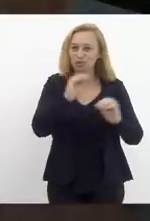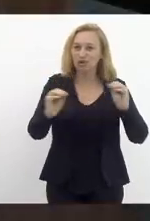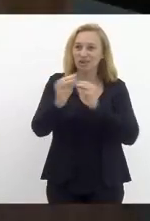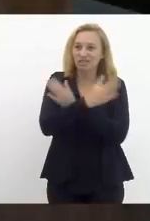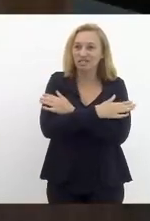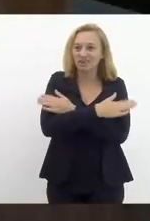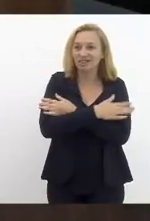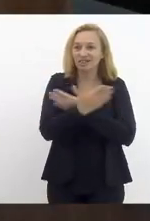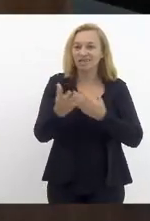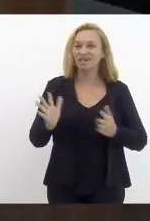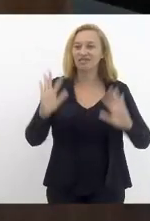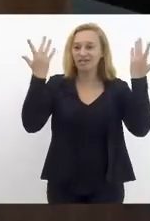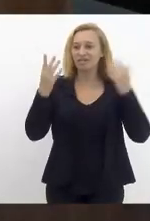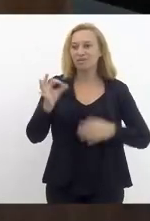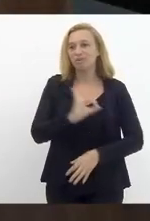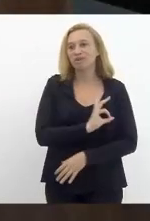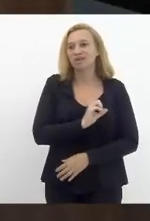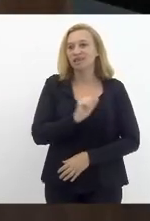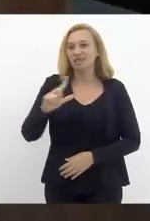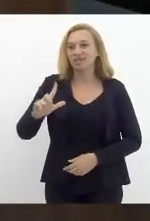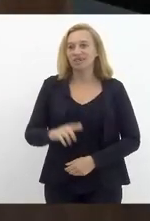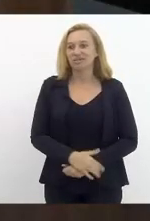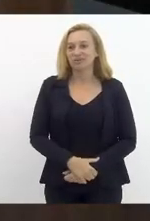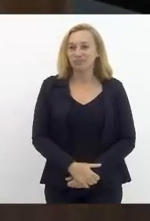da Polícia Civil.